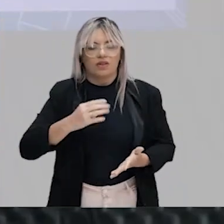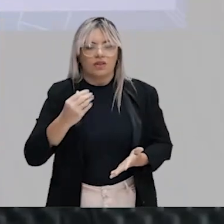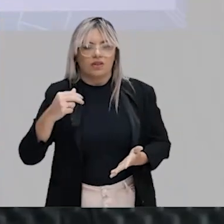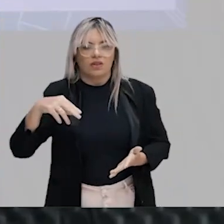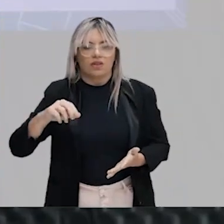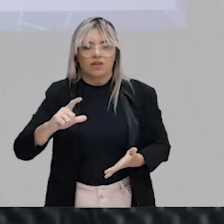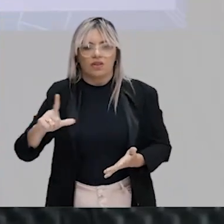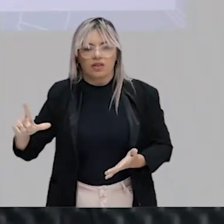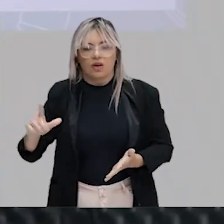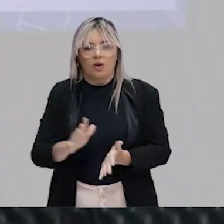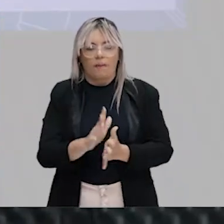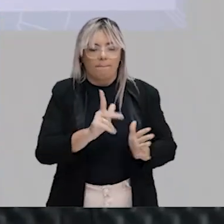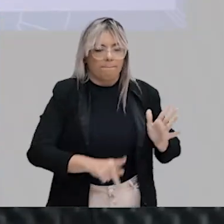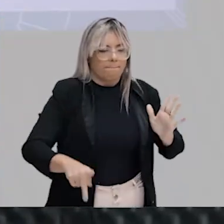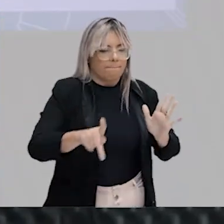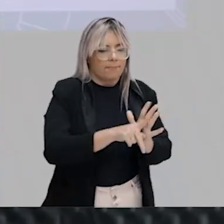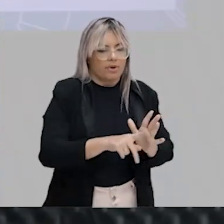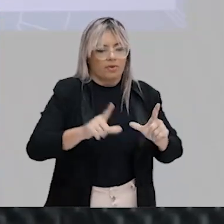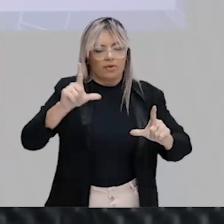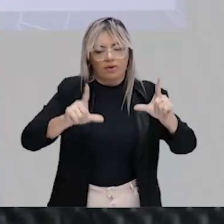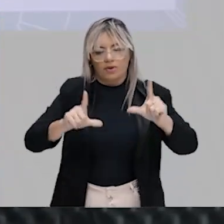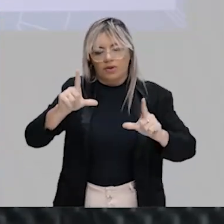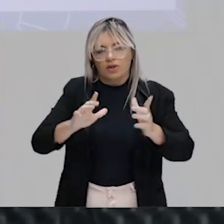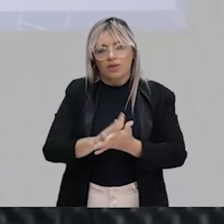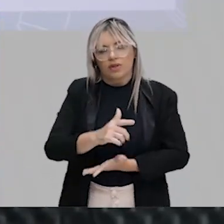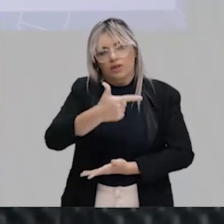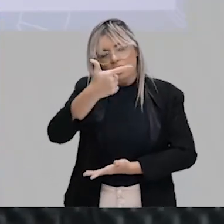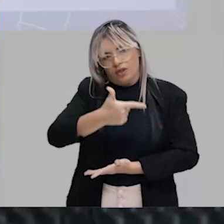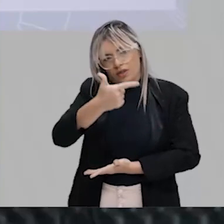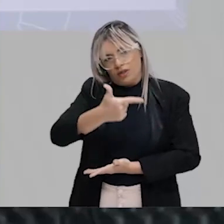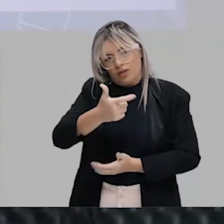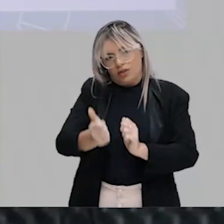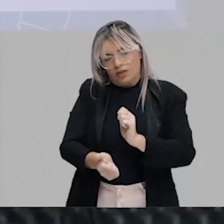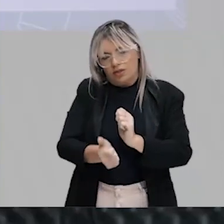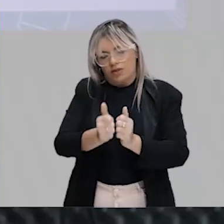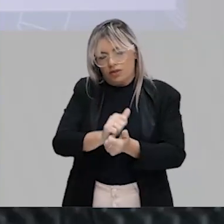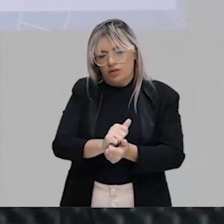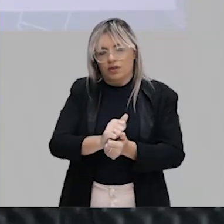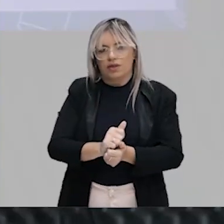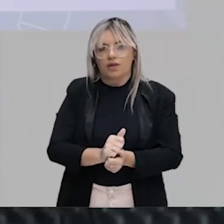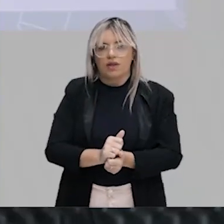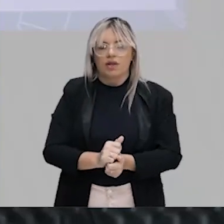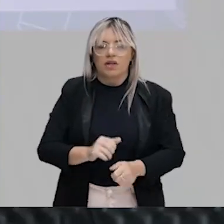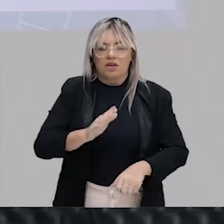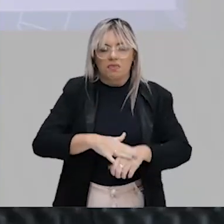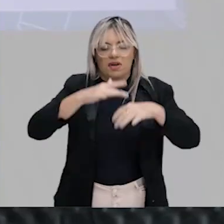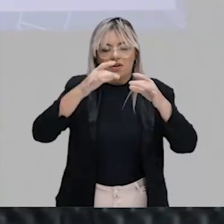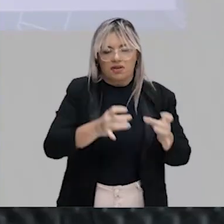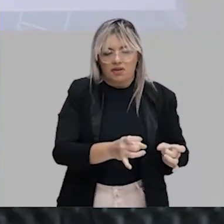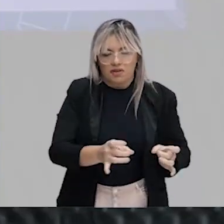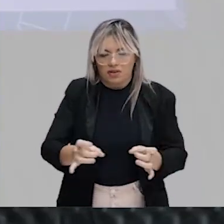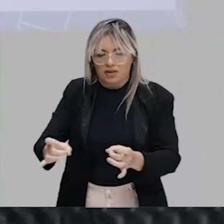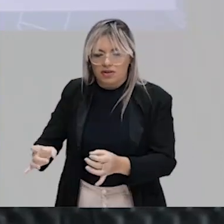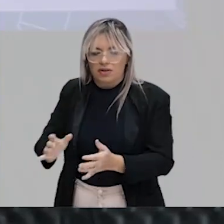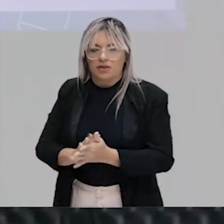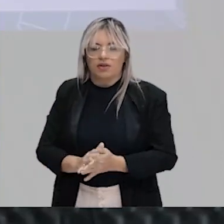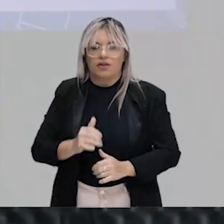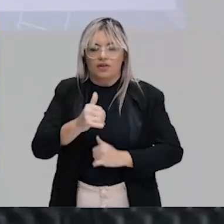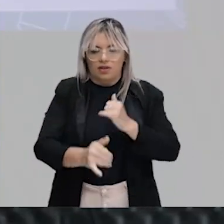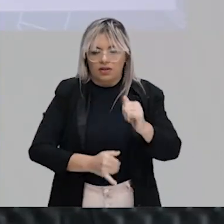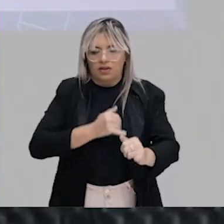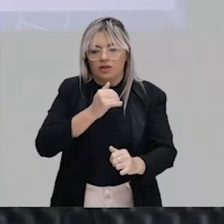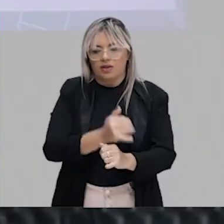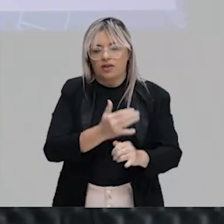E a segunda modalidade que mais vende cotas na internet, na atualidade hoje, que mais vende cotas é o